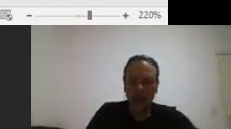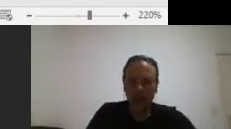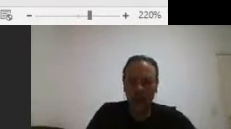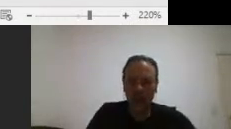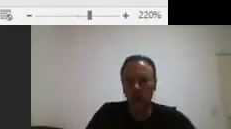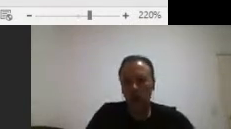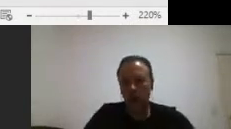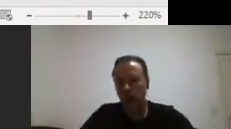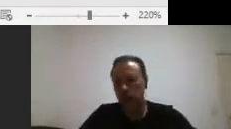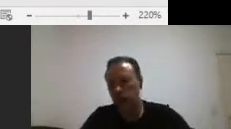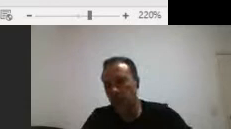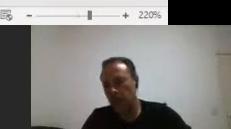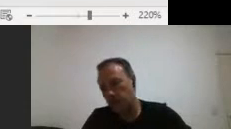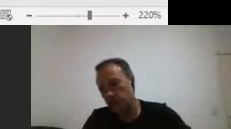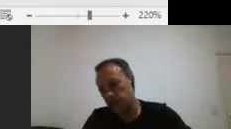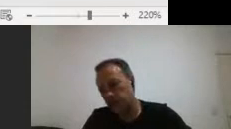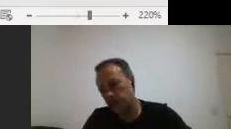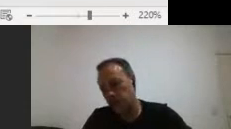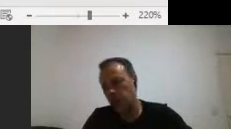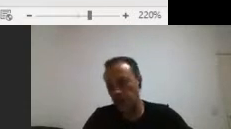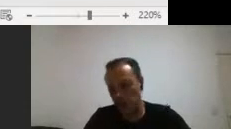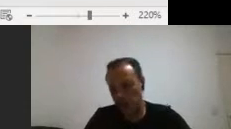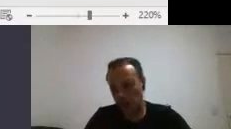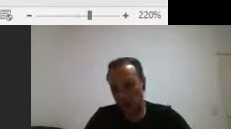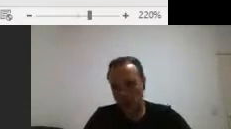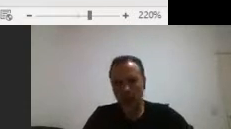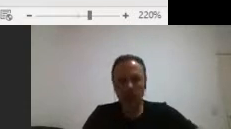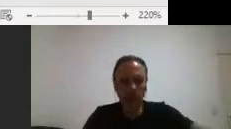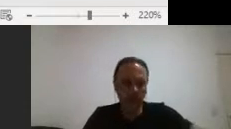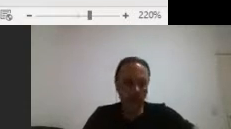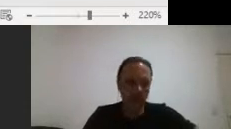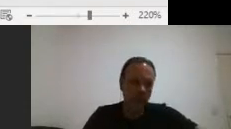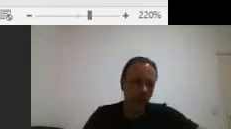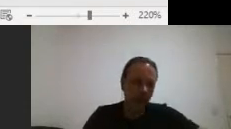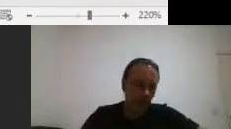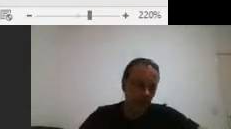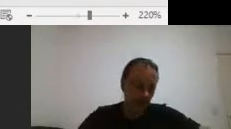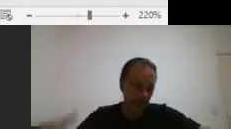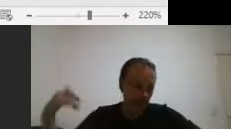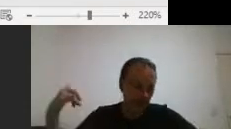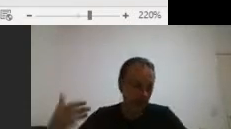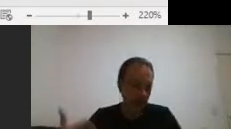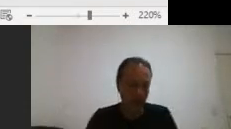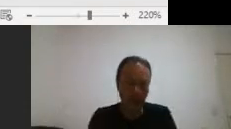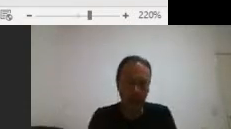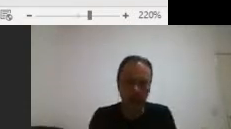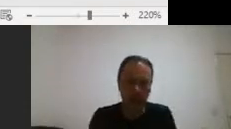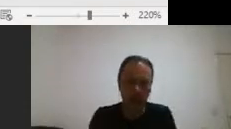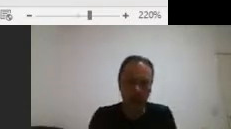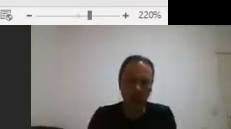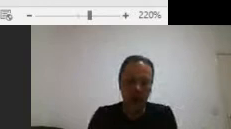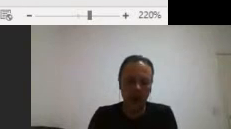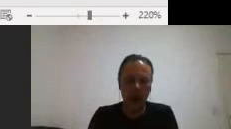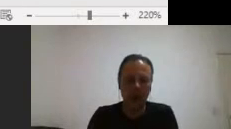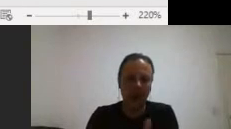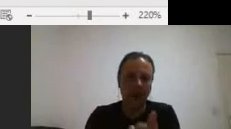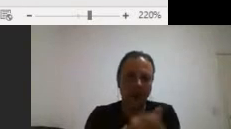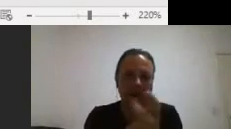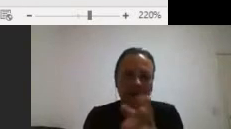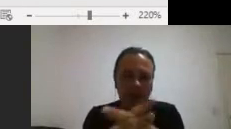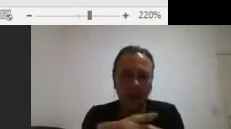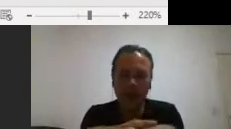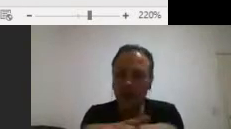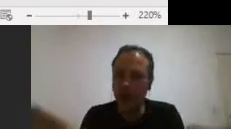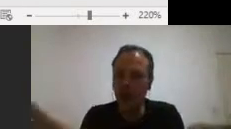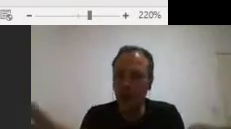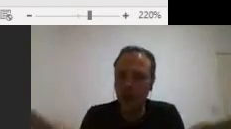A característica, o número do CPF. Um exemplo. Aqui a gente vai tratar, eu já tinha falado para vocês,